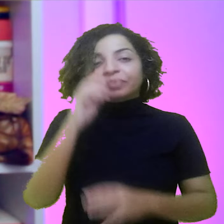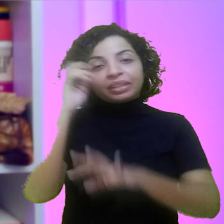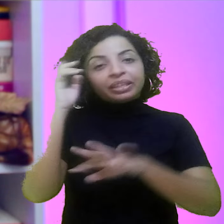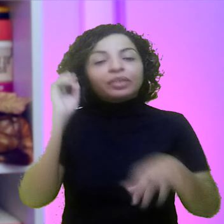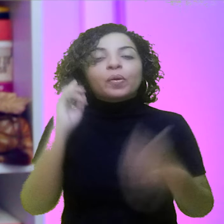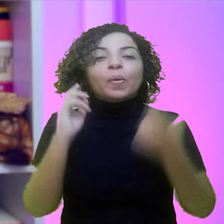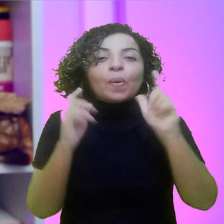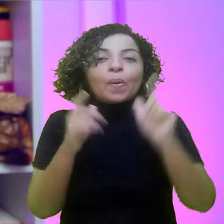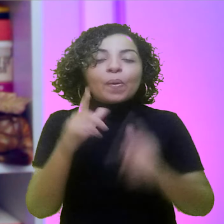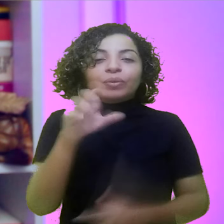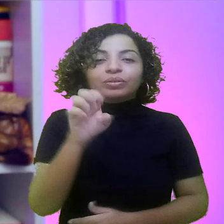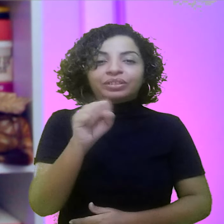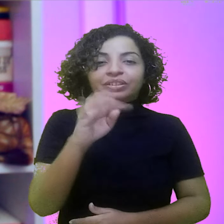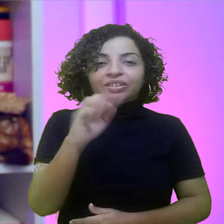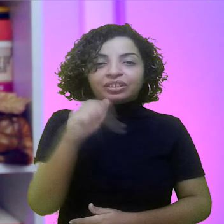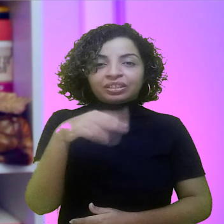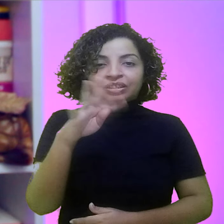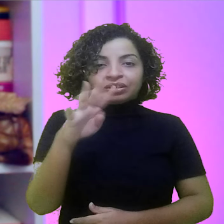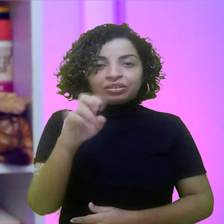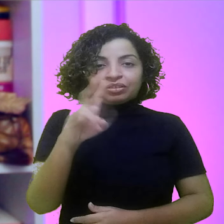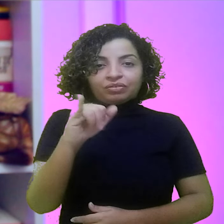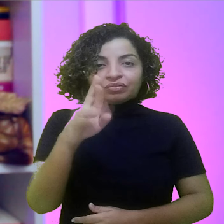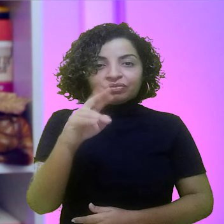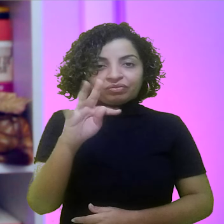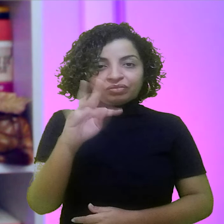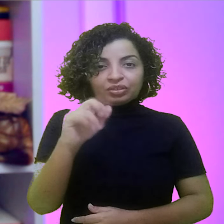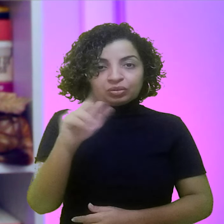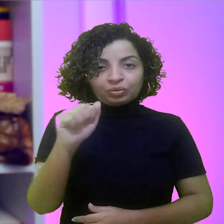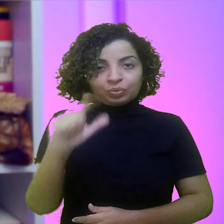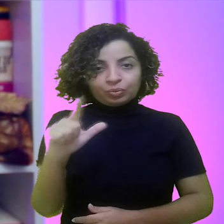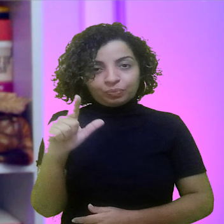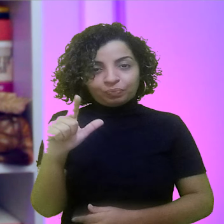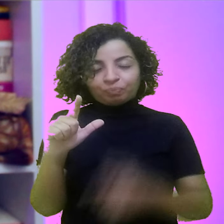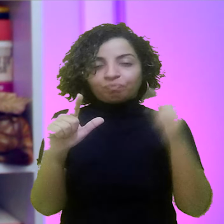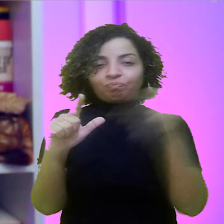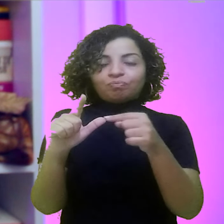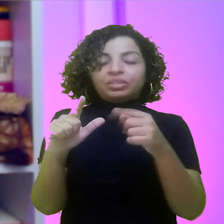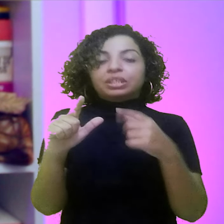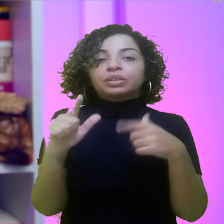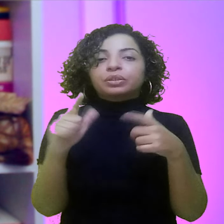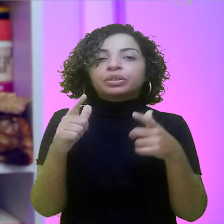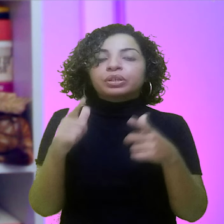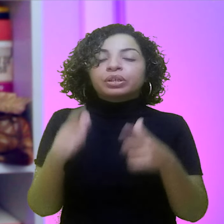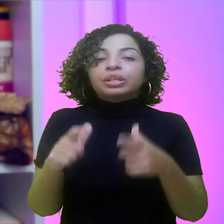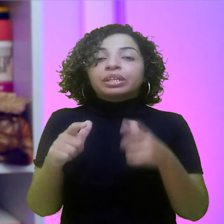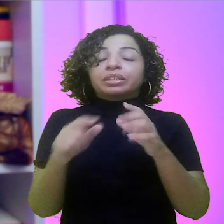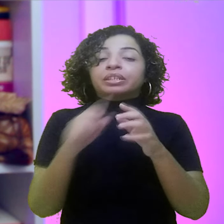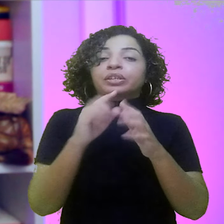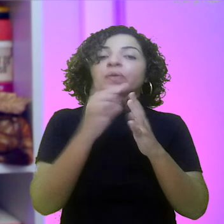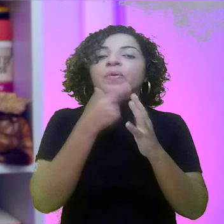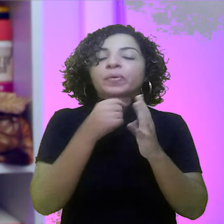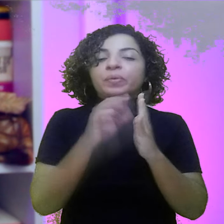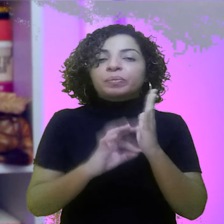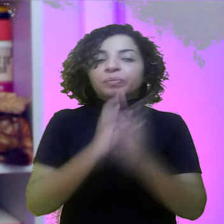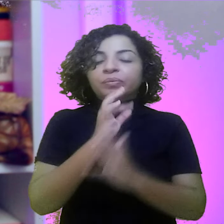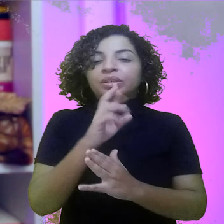eu comprei na estante virtual, vou deixar aparecendo aí o nome do sebo onde eu comprei, o Tirando Bandeiras, do Ramon Del